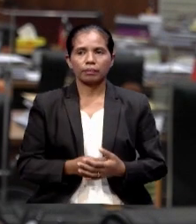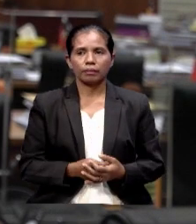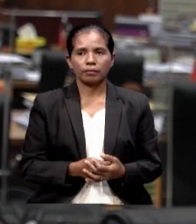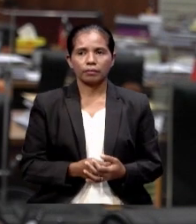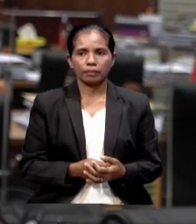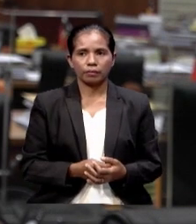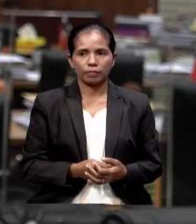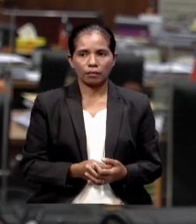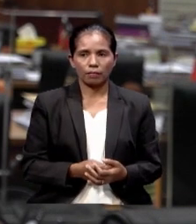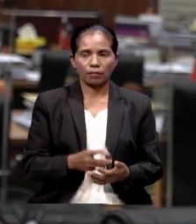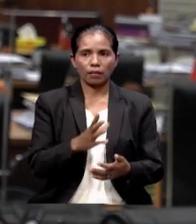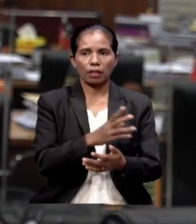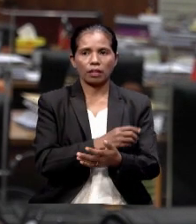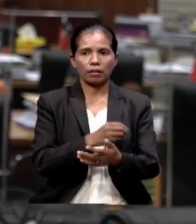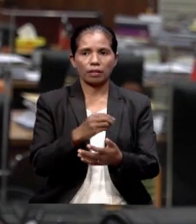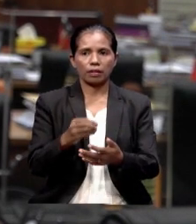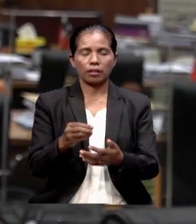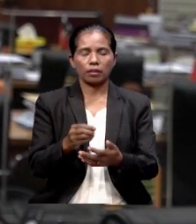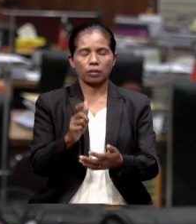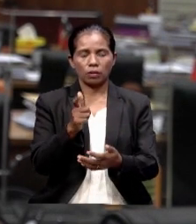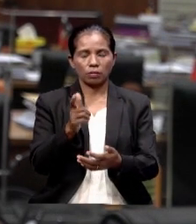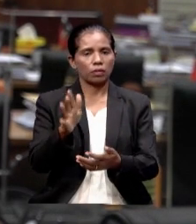Muito grave, né? Você 10.000, bateu 25.000 dólares.